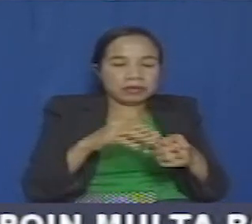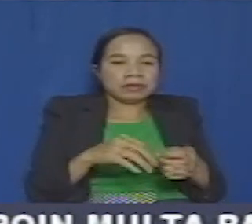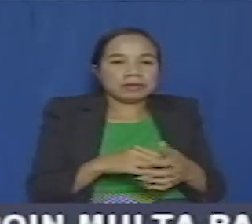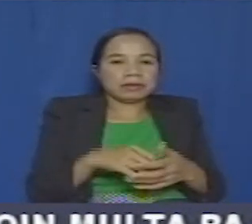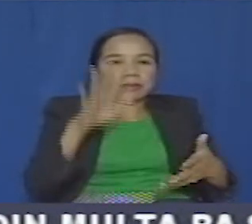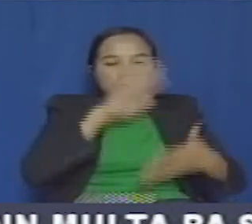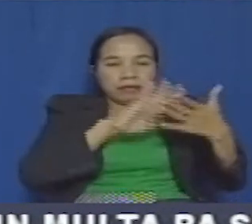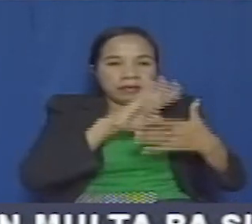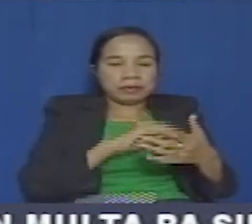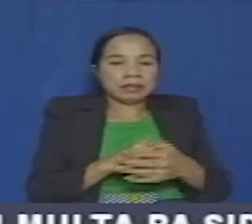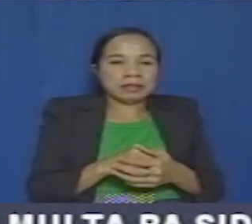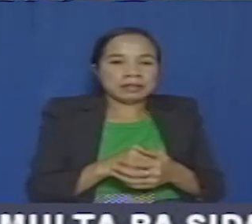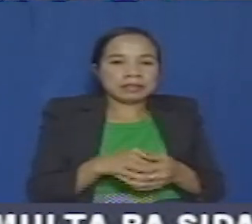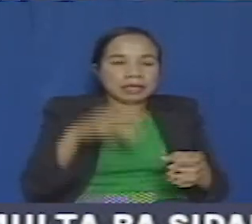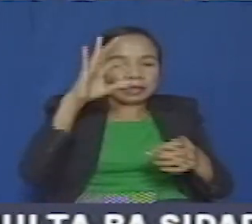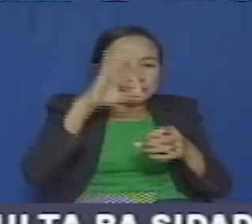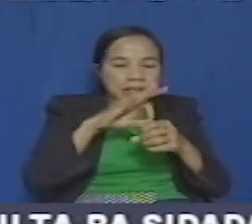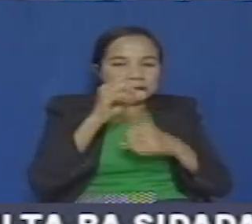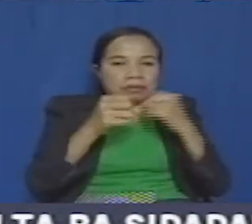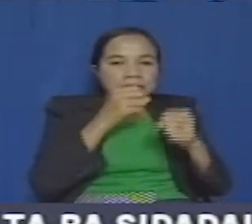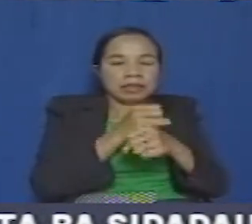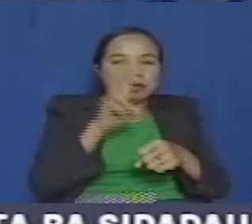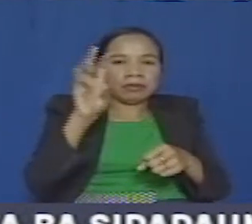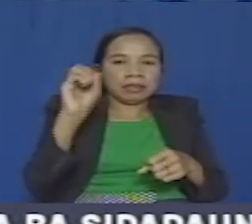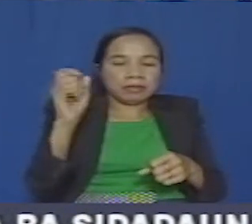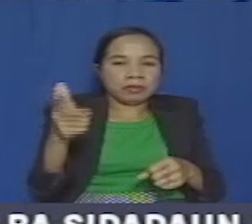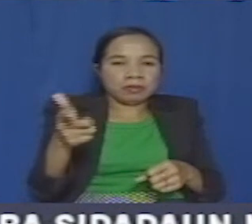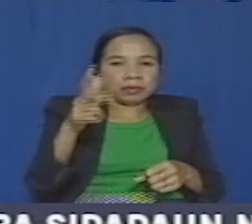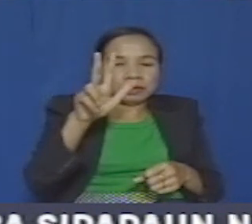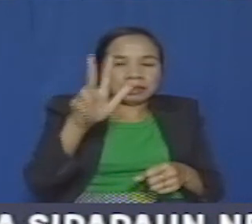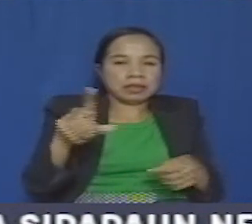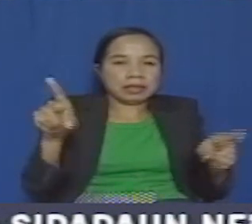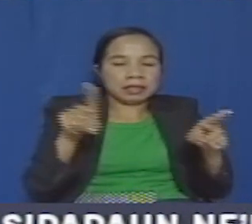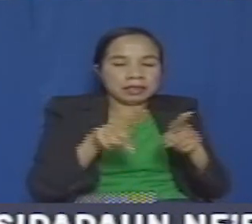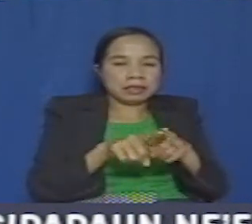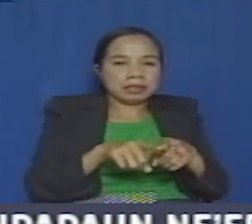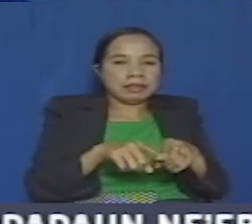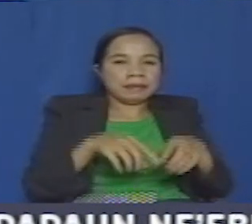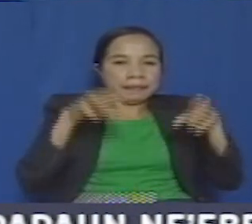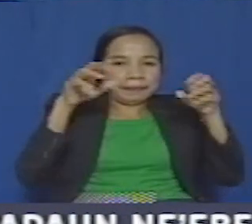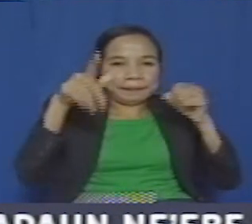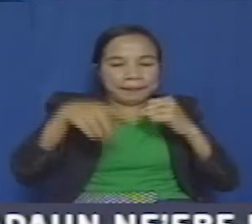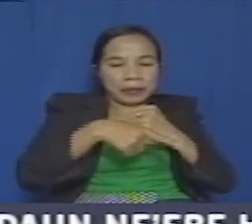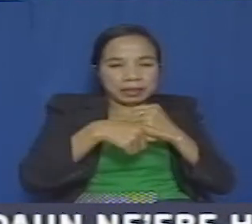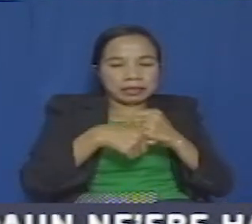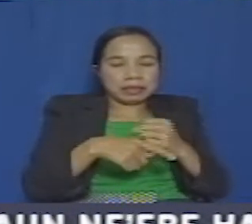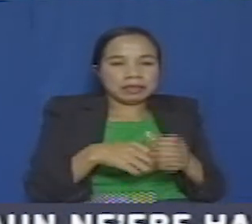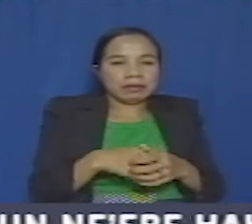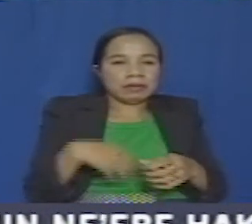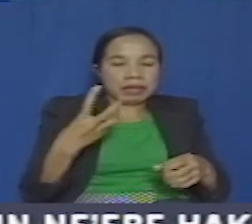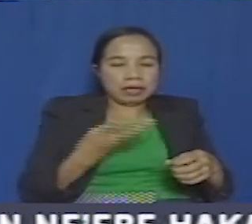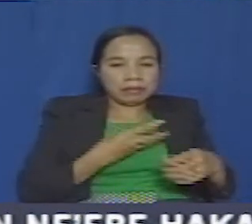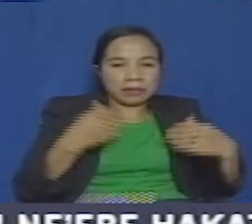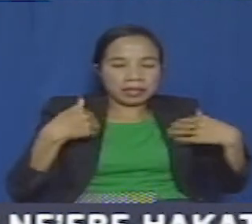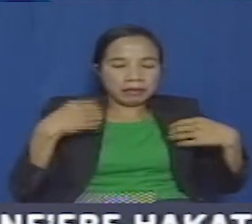da democracia tinan rihun rua, rua nulo recintolo. Atividade do partido, a MC alcança na FATIN e a minha